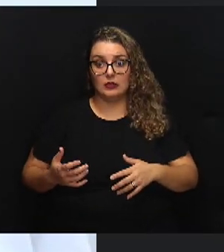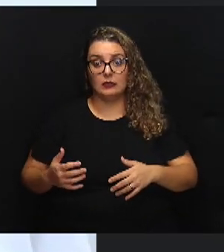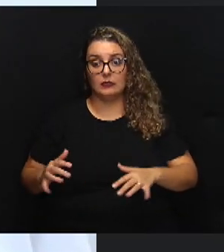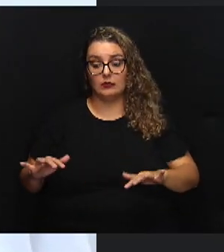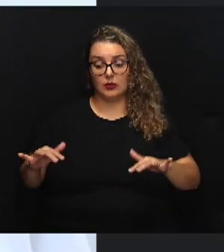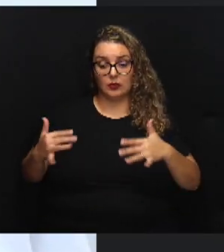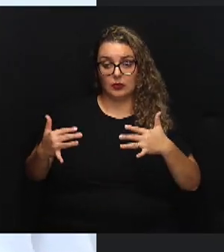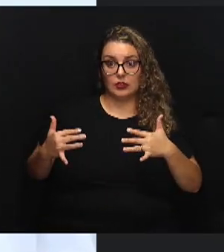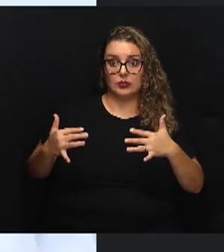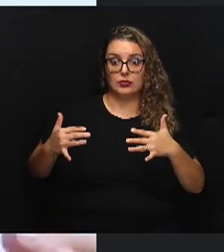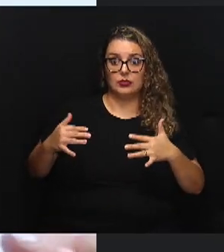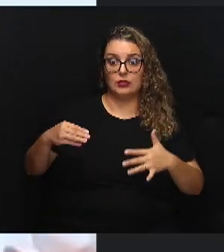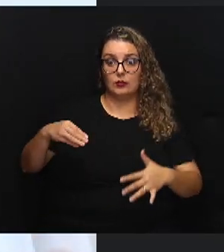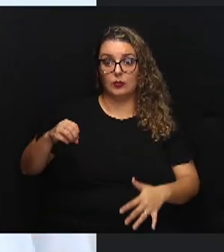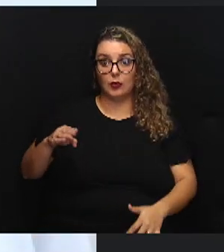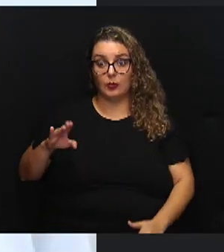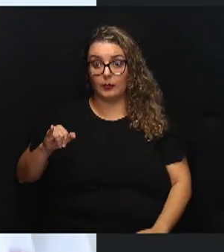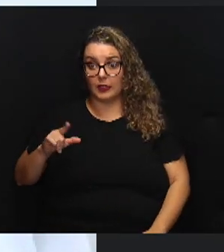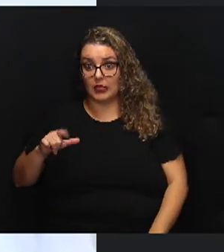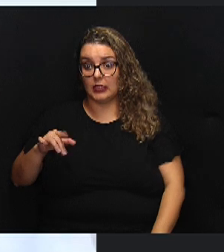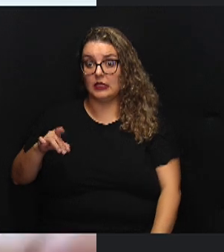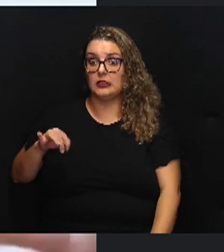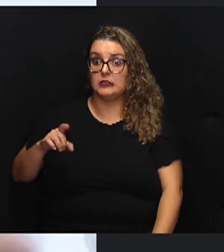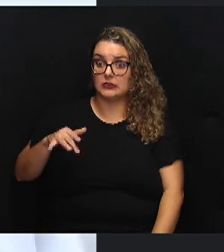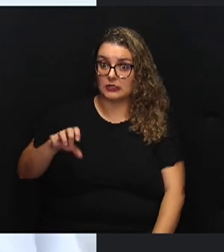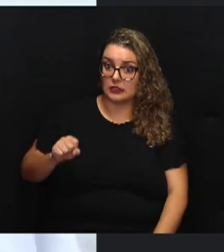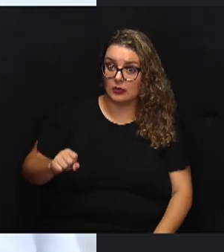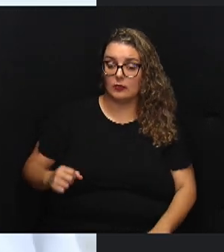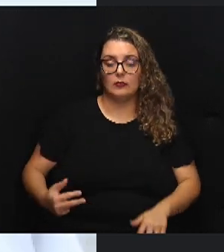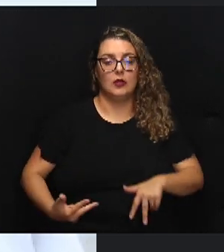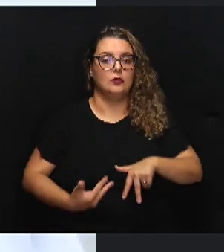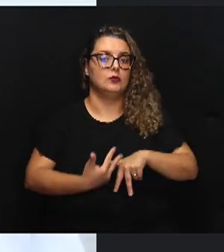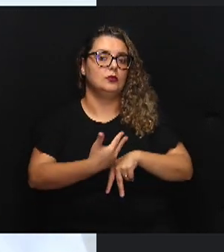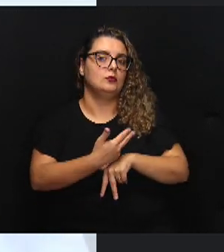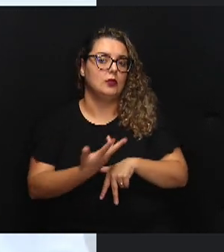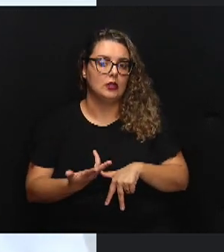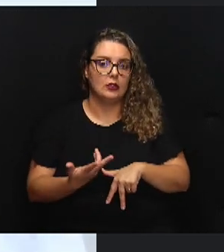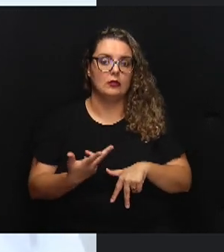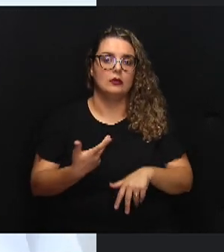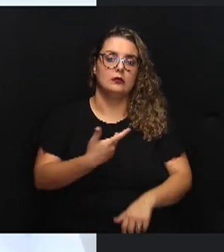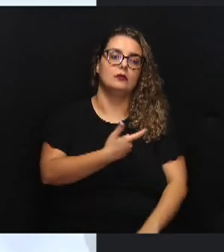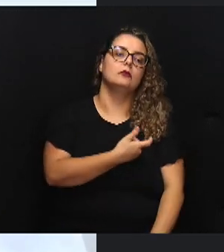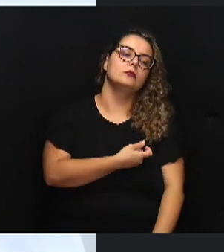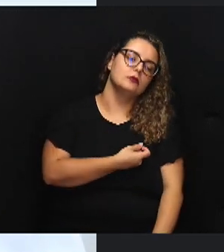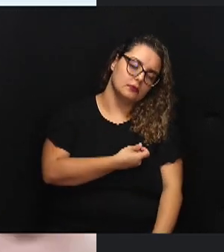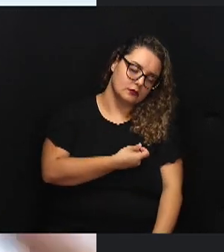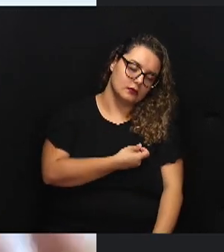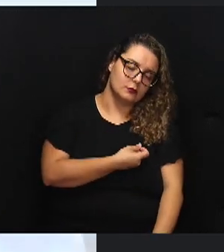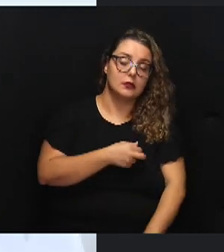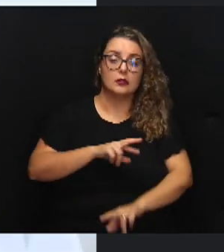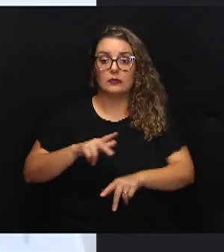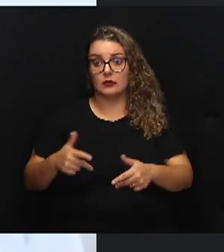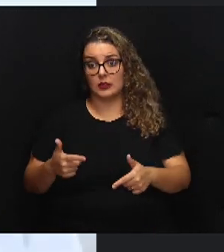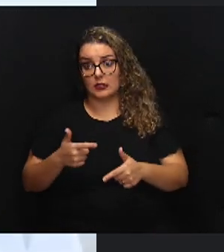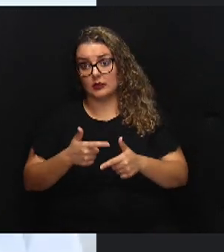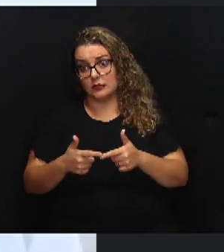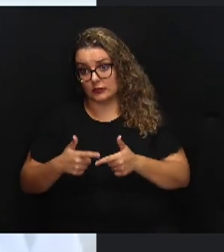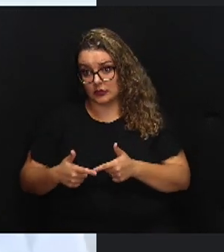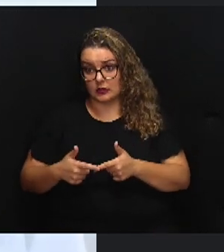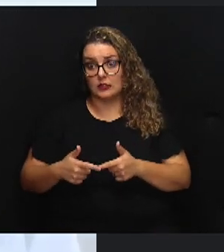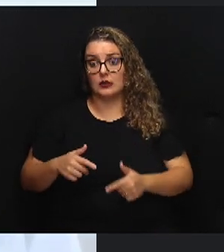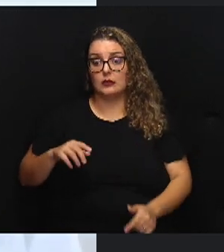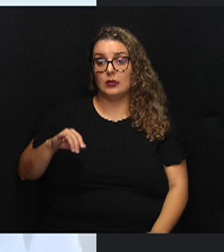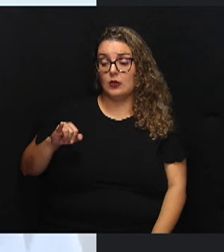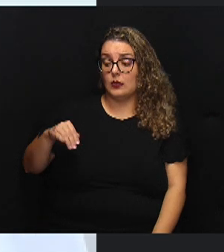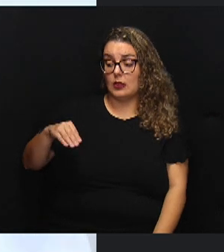de imobilização. Então, cirurgias, no momento em que você fica anestesiado, a cirurgia tem várias questões, mas uma delas é o